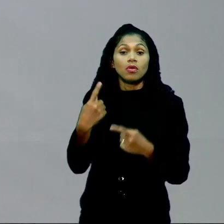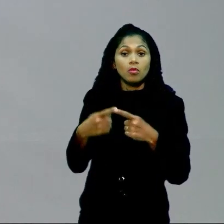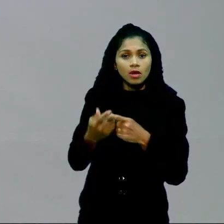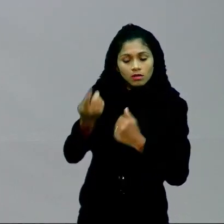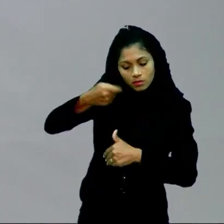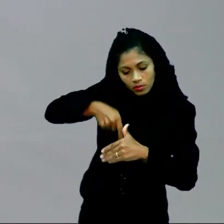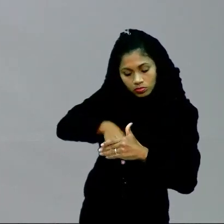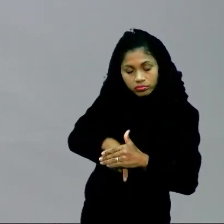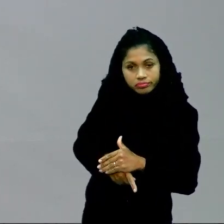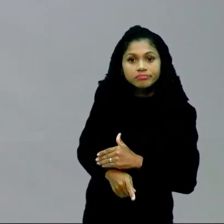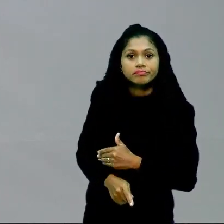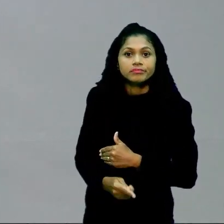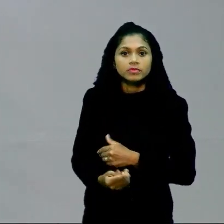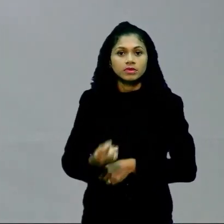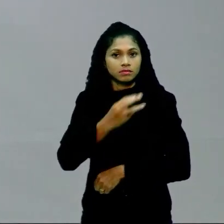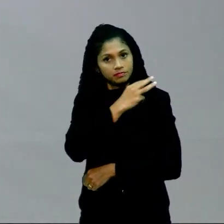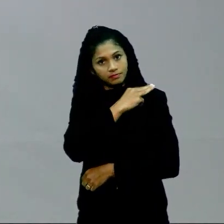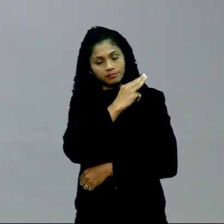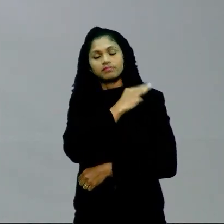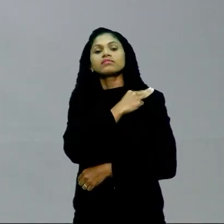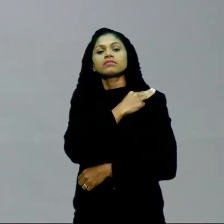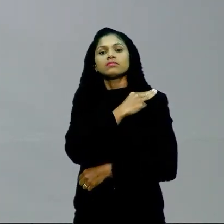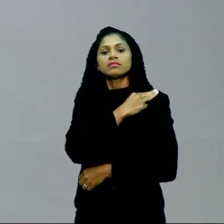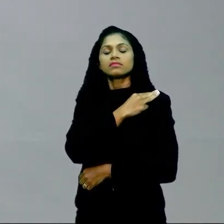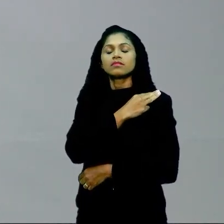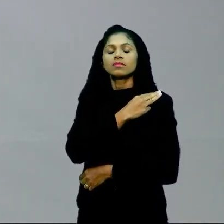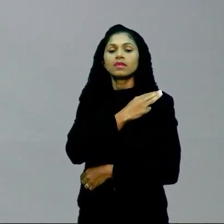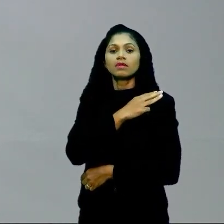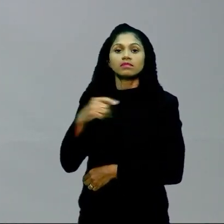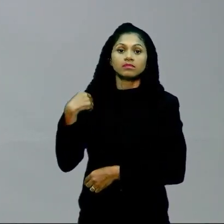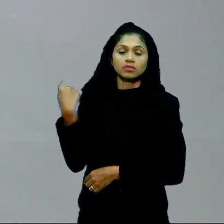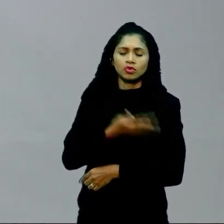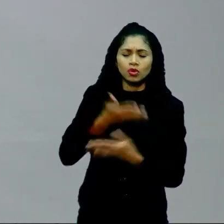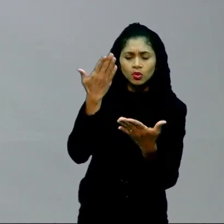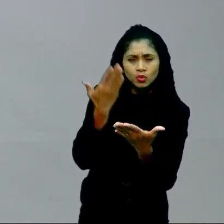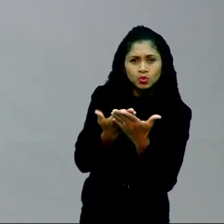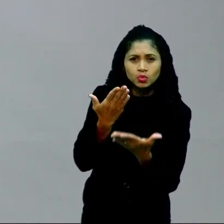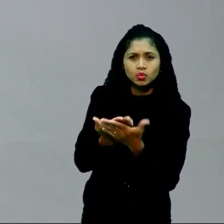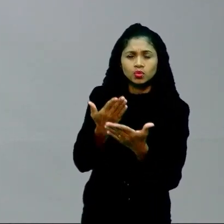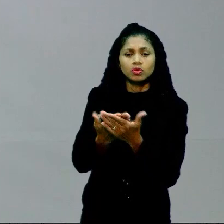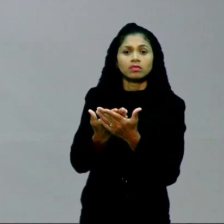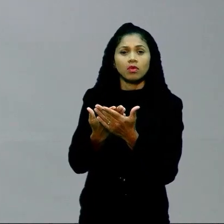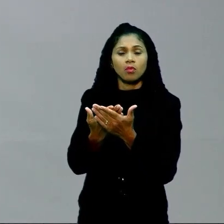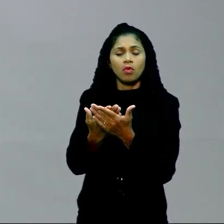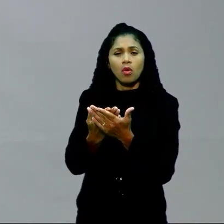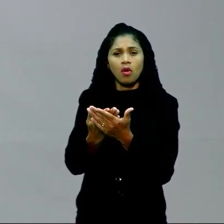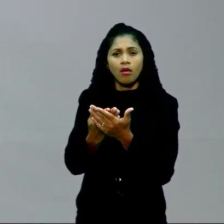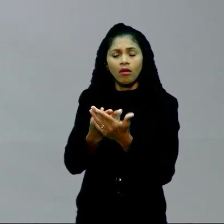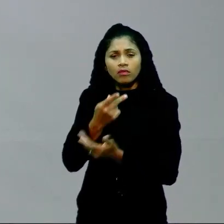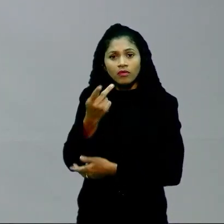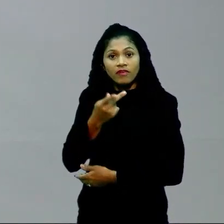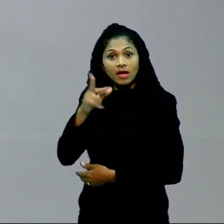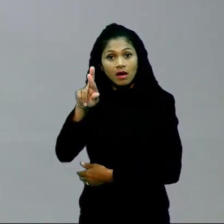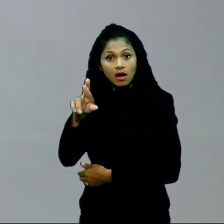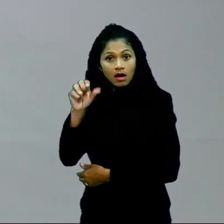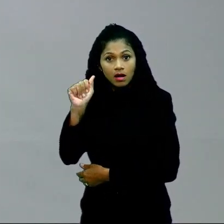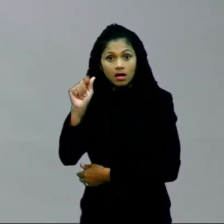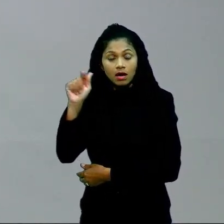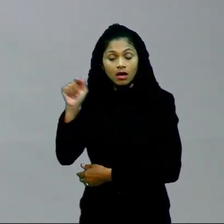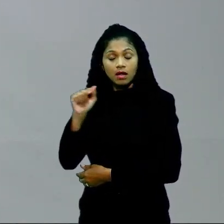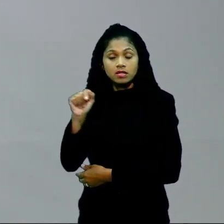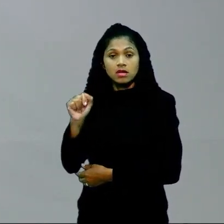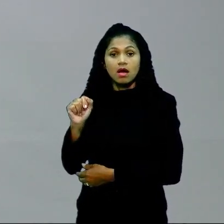aprofundadas no ensino médio. Nós trabalhamos muito quando fala-se razão. A gente tem que lembrar de